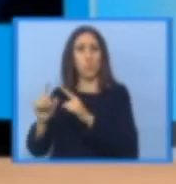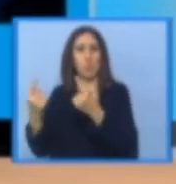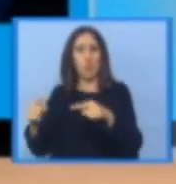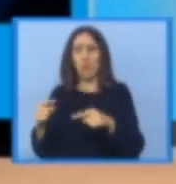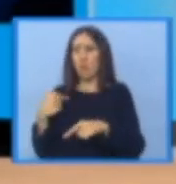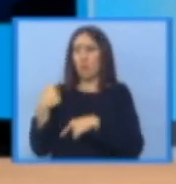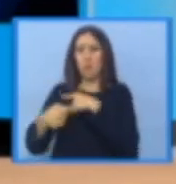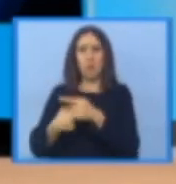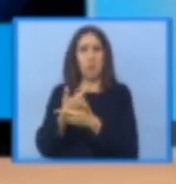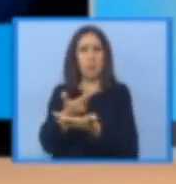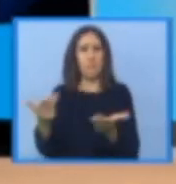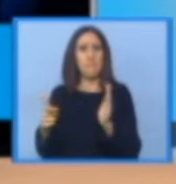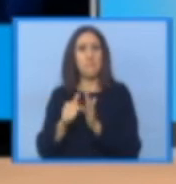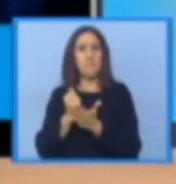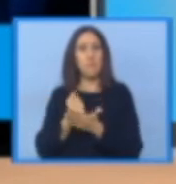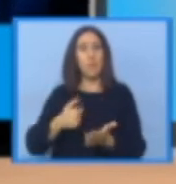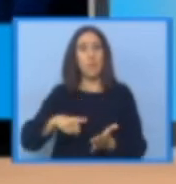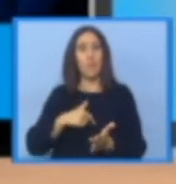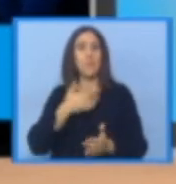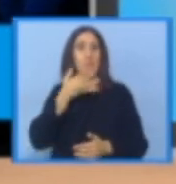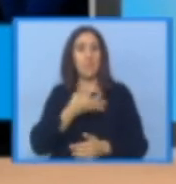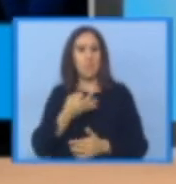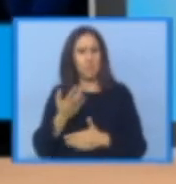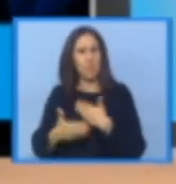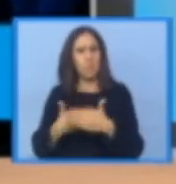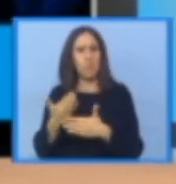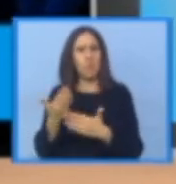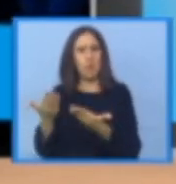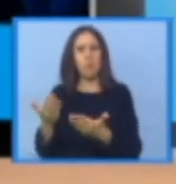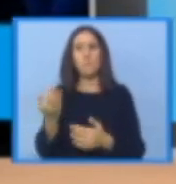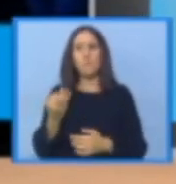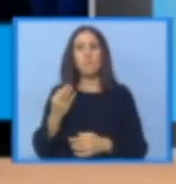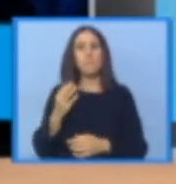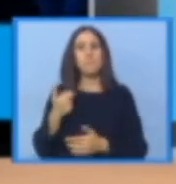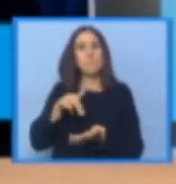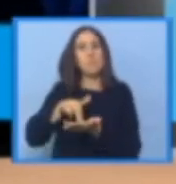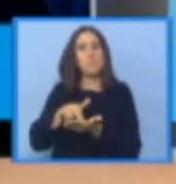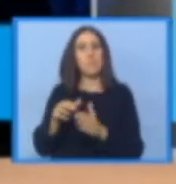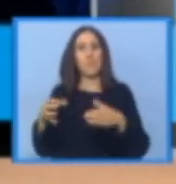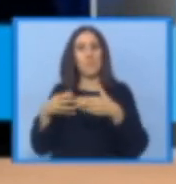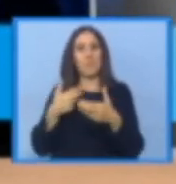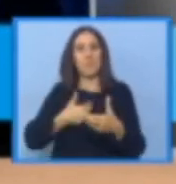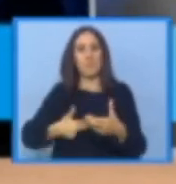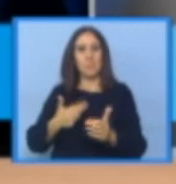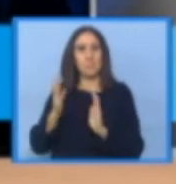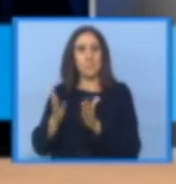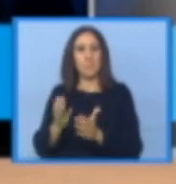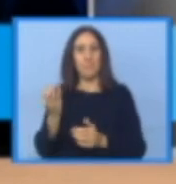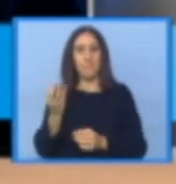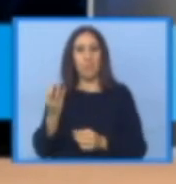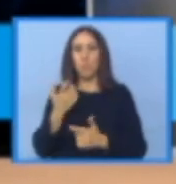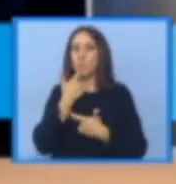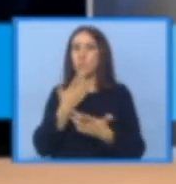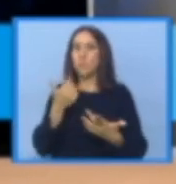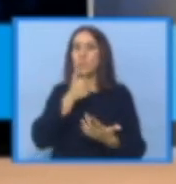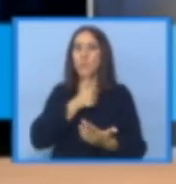sempre existiram e que nós queremos acreditar que vão continuar a existir. Mas é preciso, de facto, esta presença desta comunidade cristã que, apesar de tudo